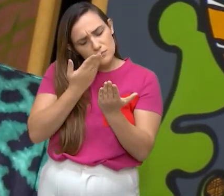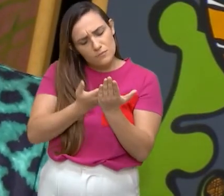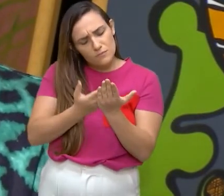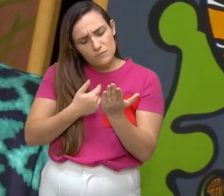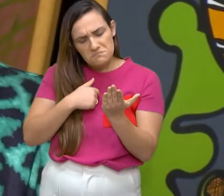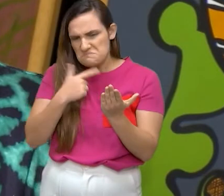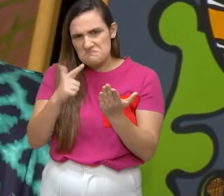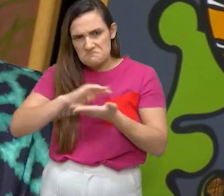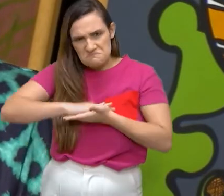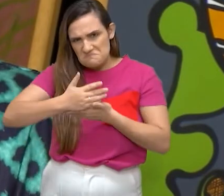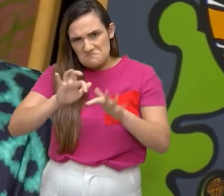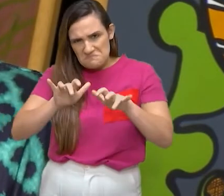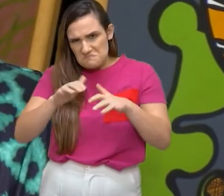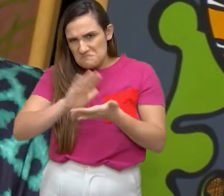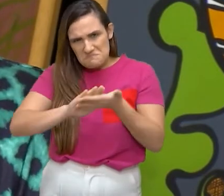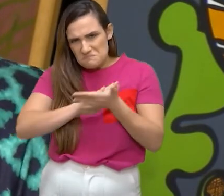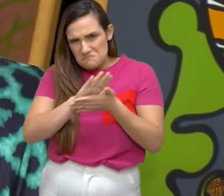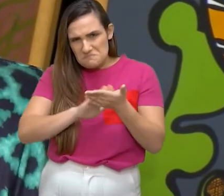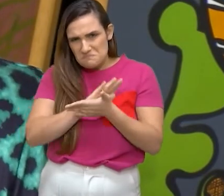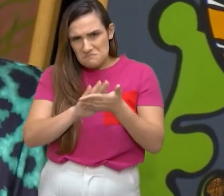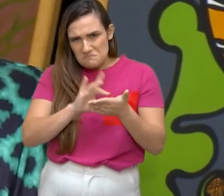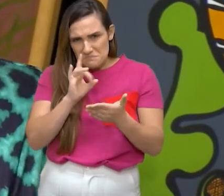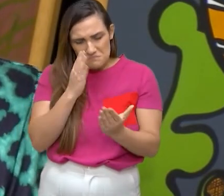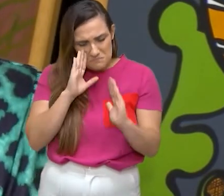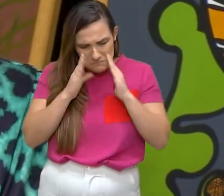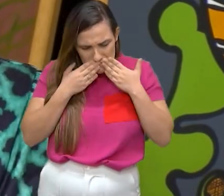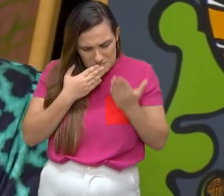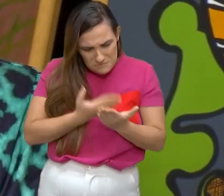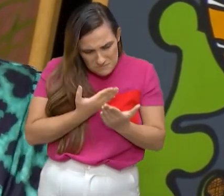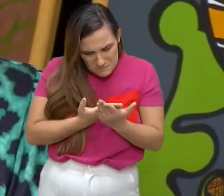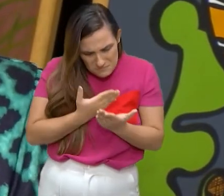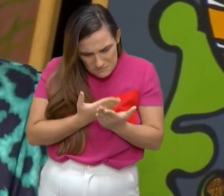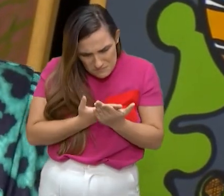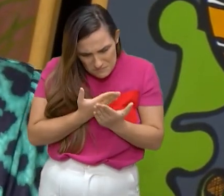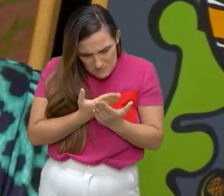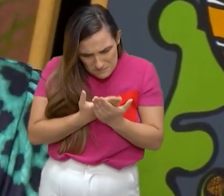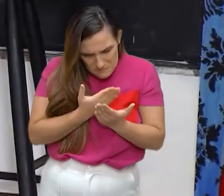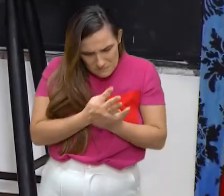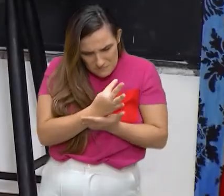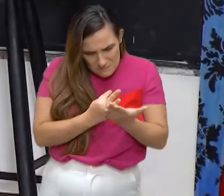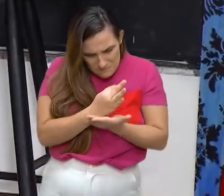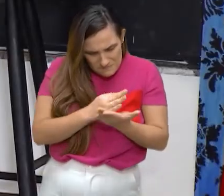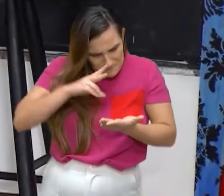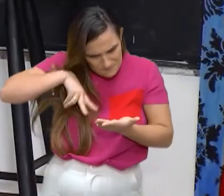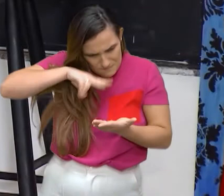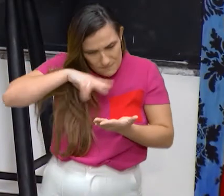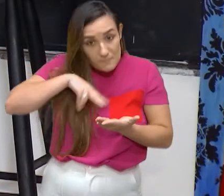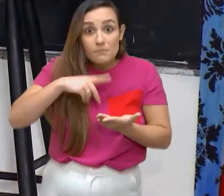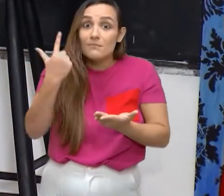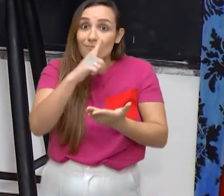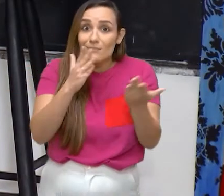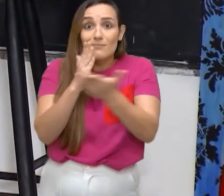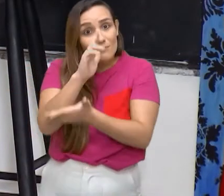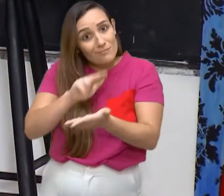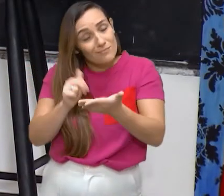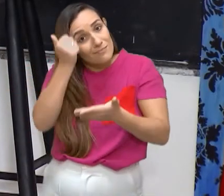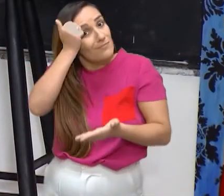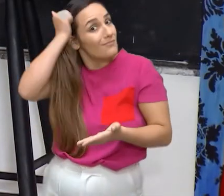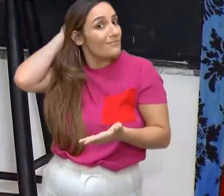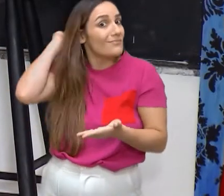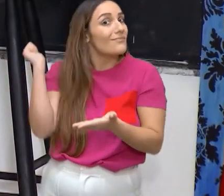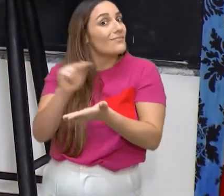apostilas, estudava, me dediquei, foquei, sem computador, sem nada, nada, só estudei por conta mesmo. E